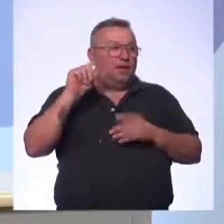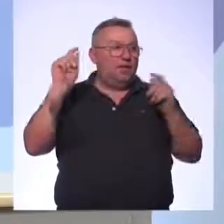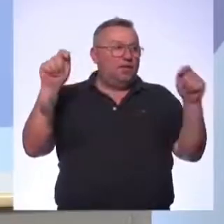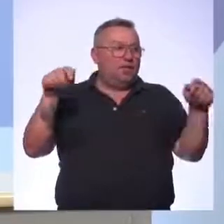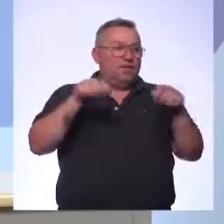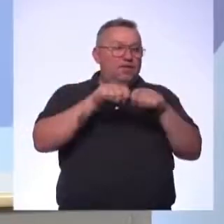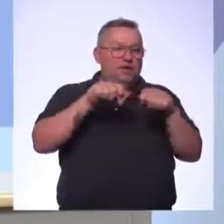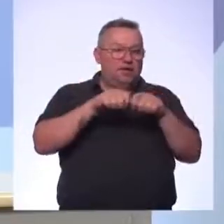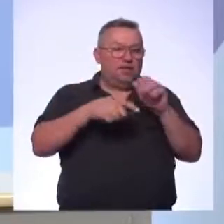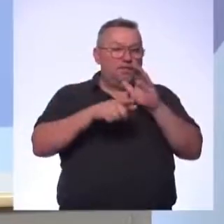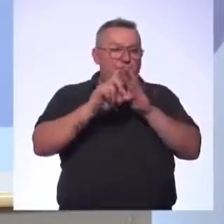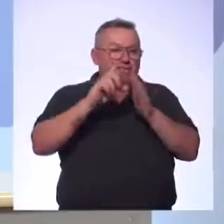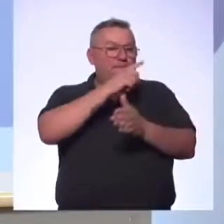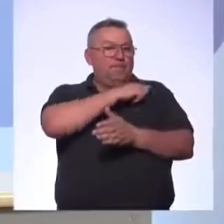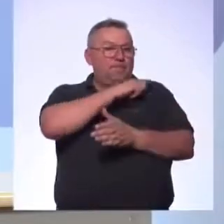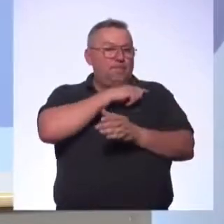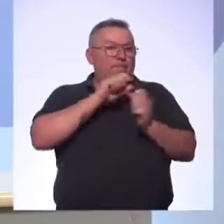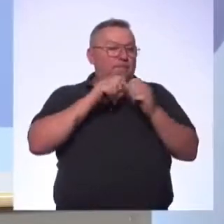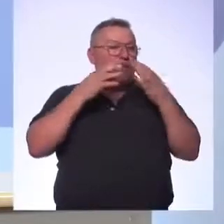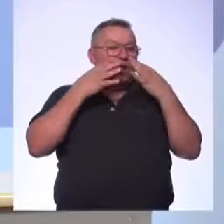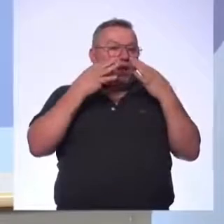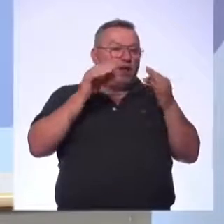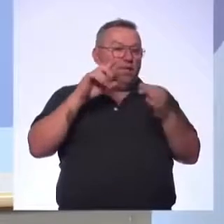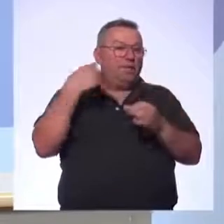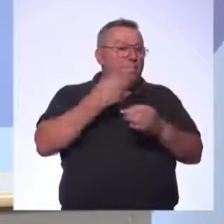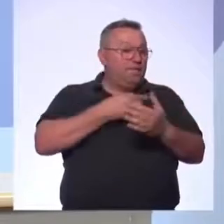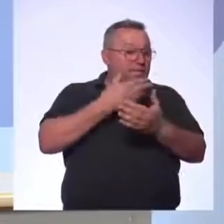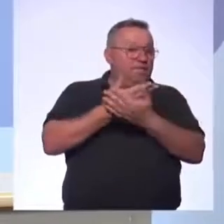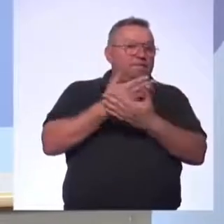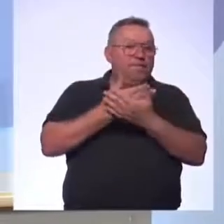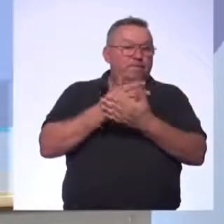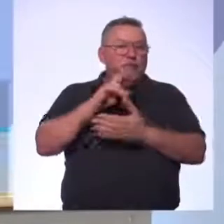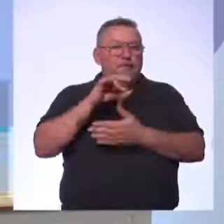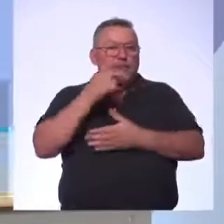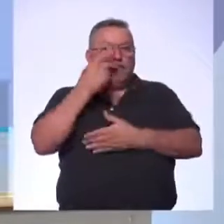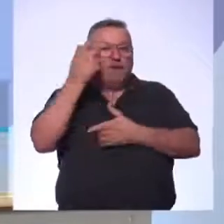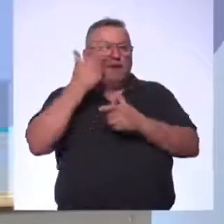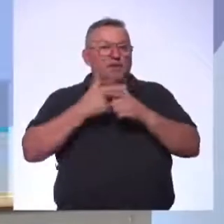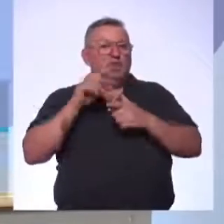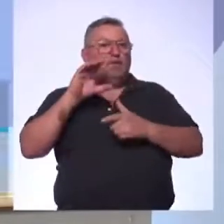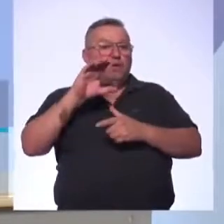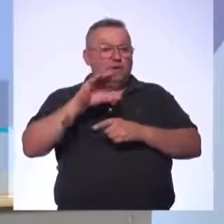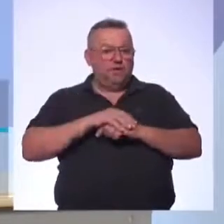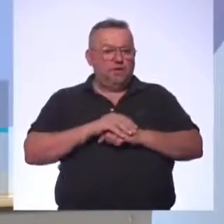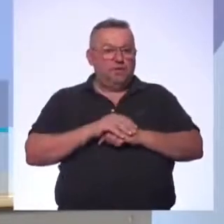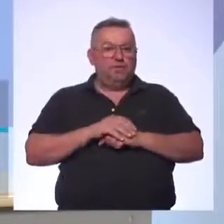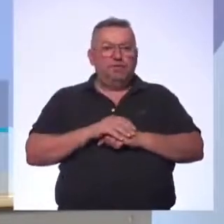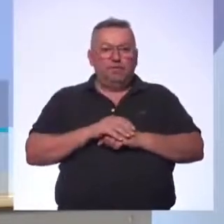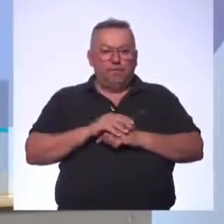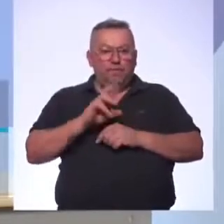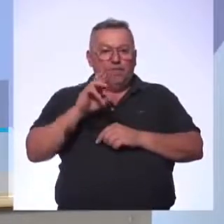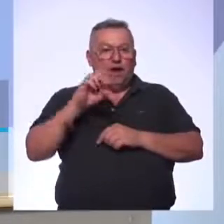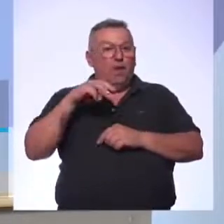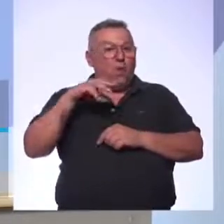a estudante da primeira série do ensino médio, ficar ligado nas nossas próximas aulas, porque o assunto que a gente está tratando lá, professor, é Roma. Então, a gente vai falar um pouquinho